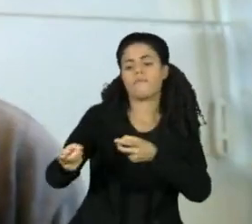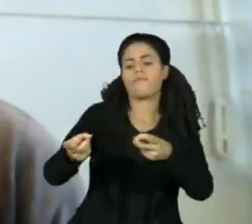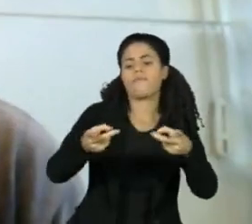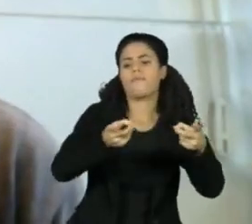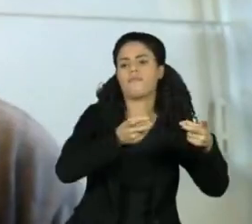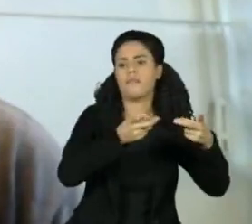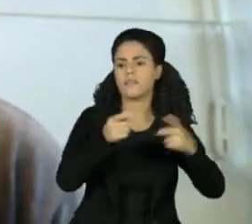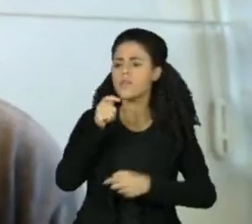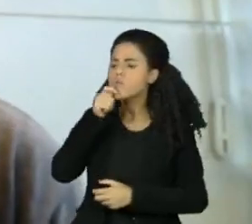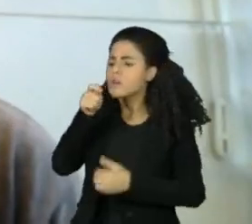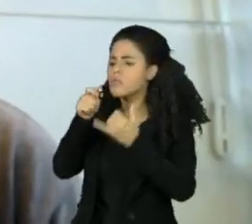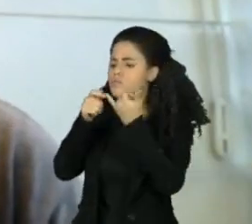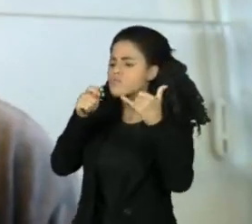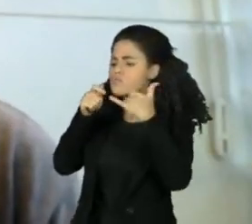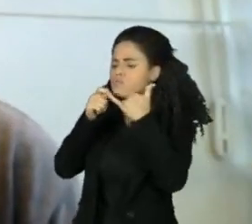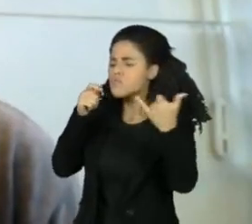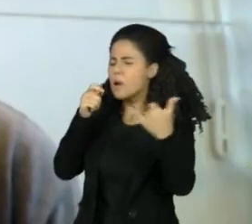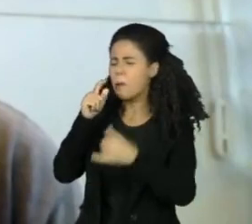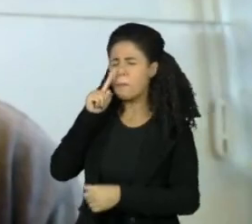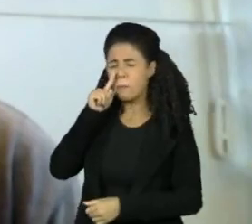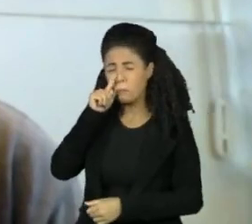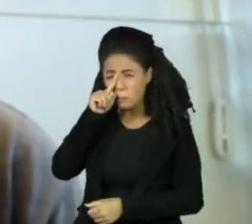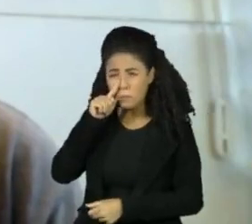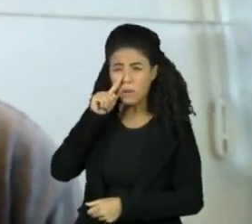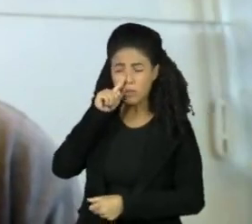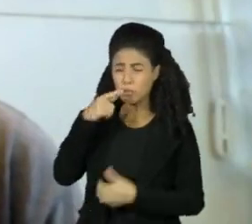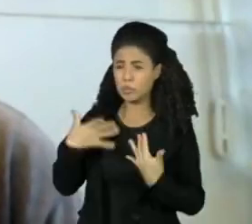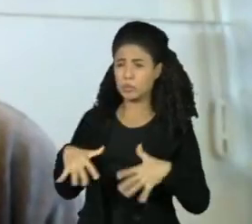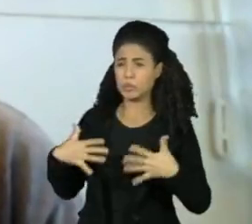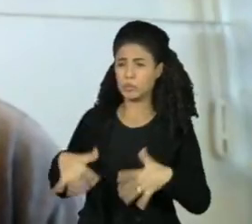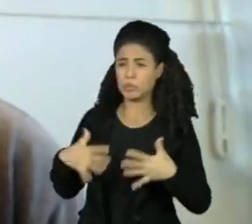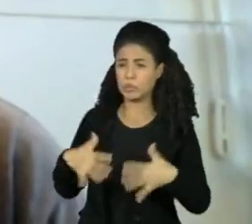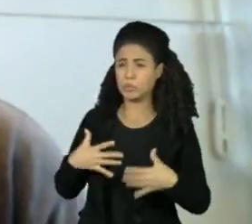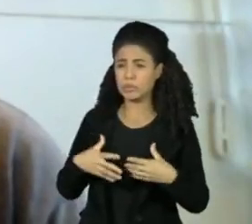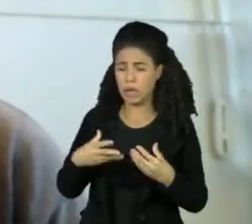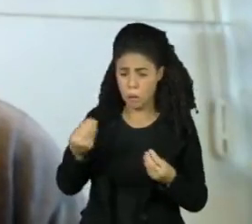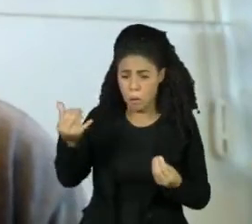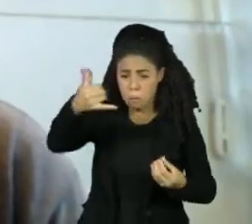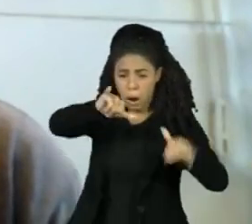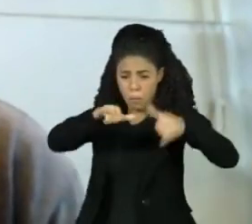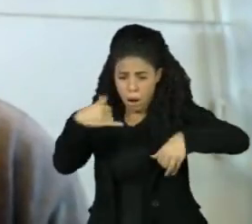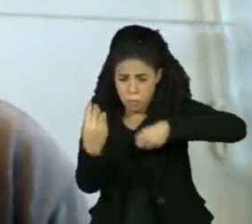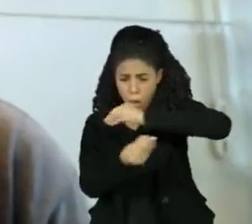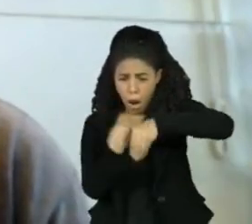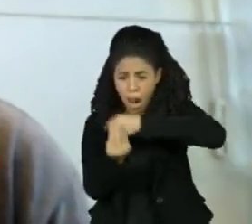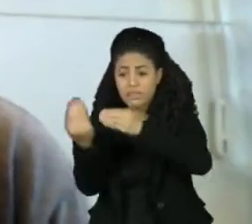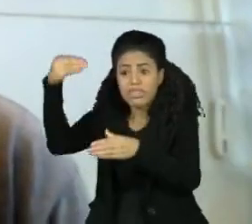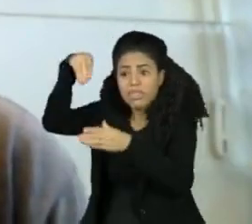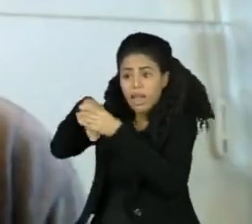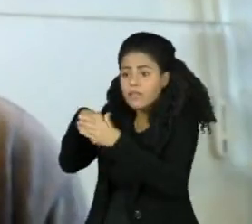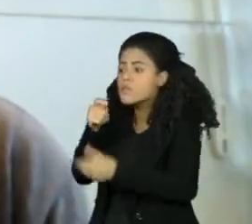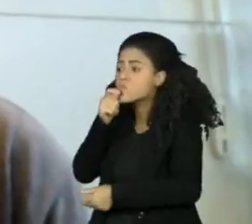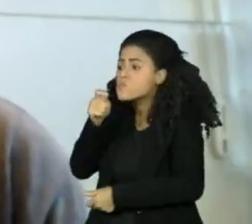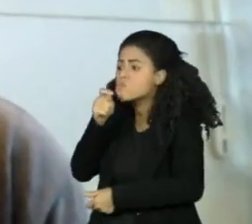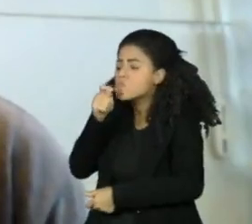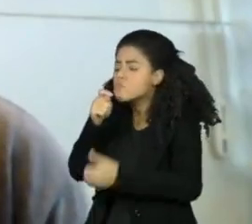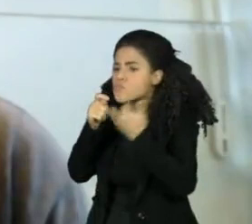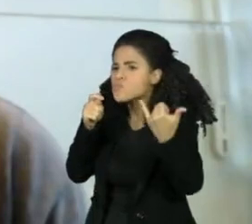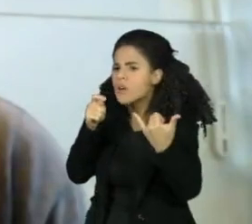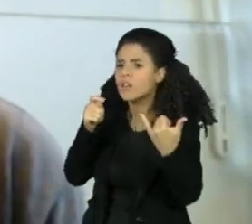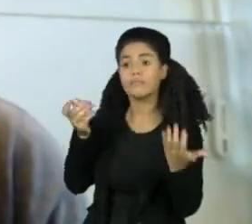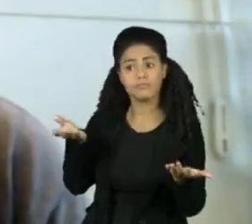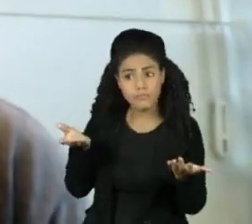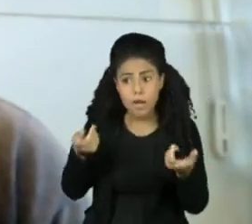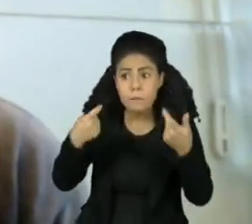meio poluído, um meio inseguro, são quase 2.000 substâncias químicas e a maioria delas ignorado. A